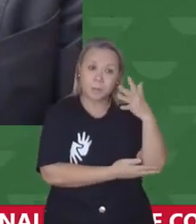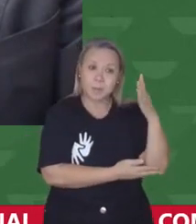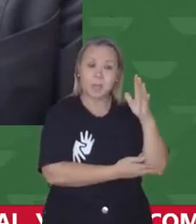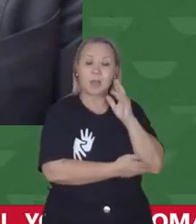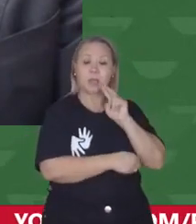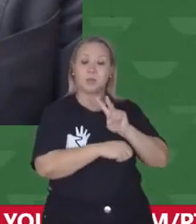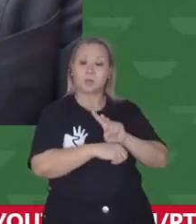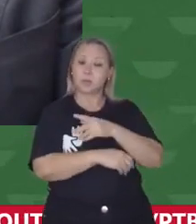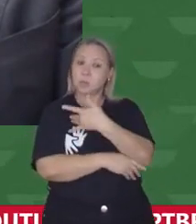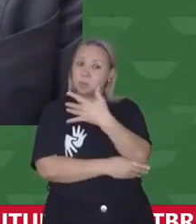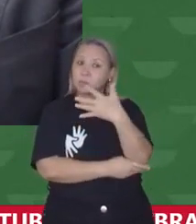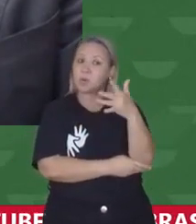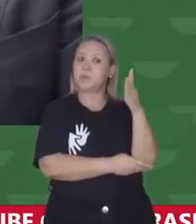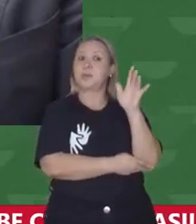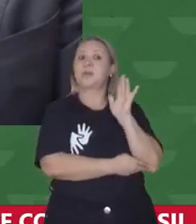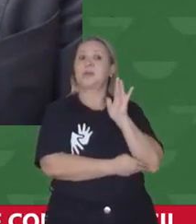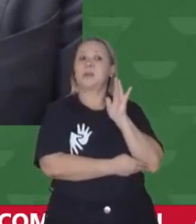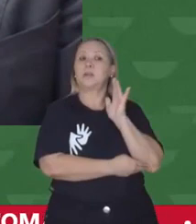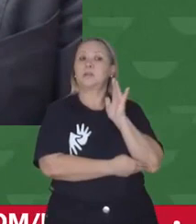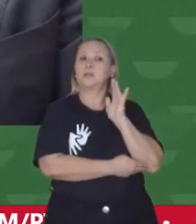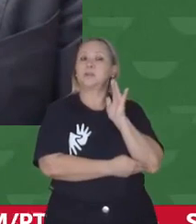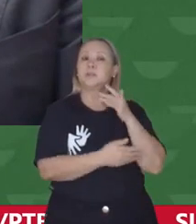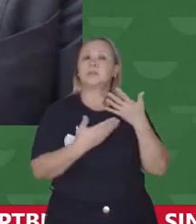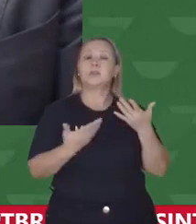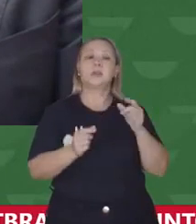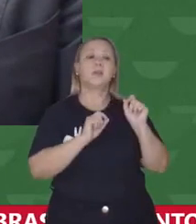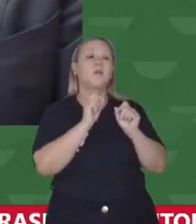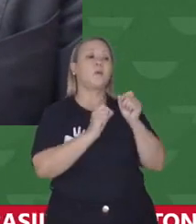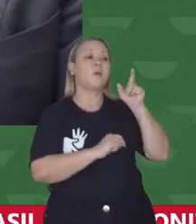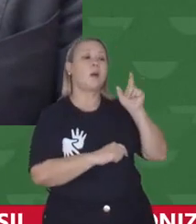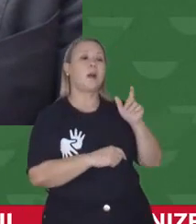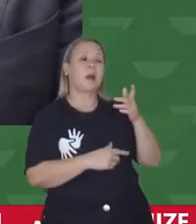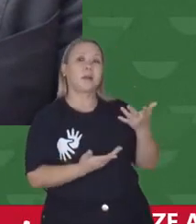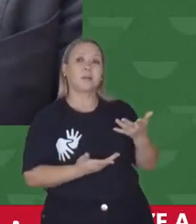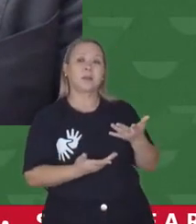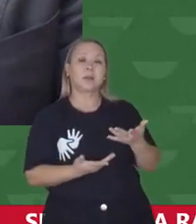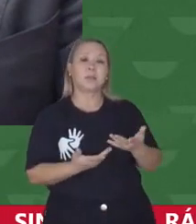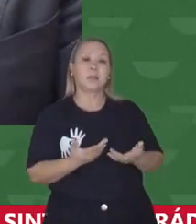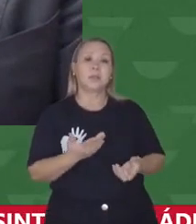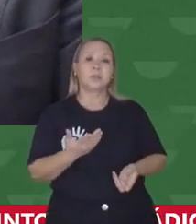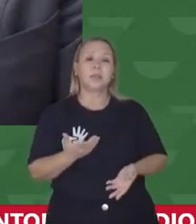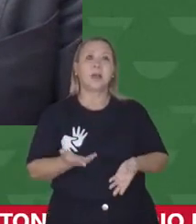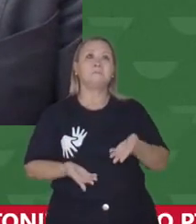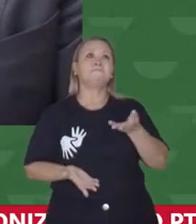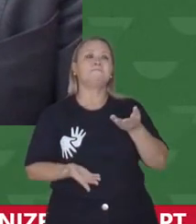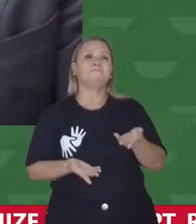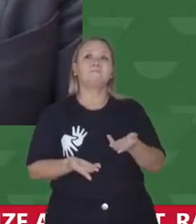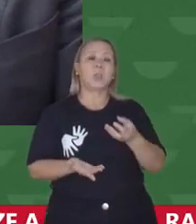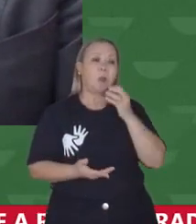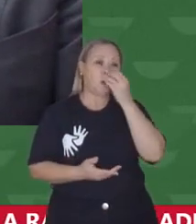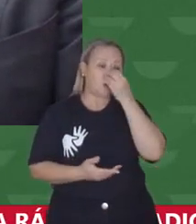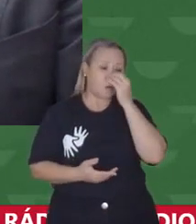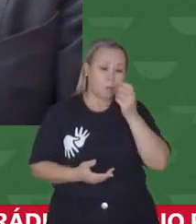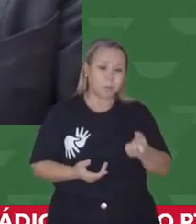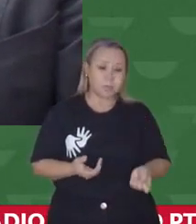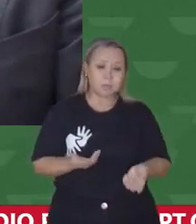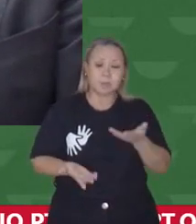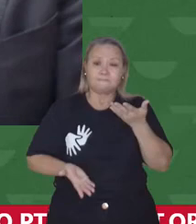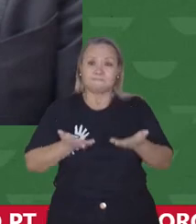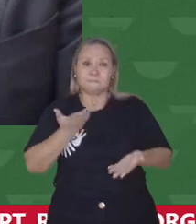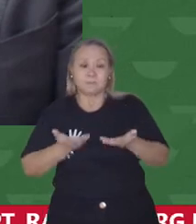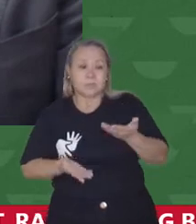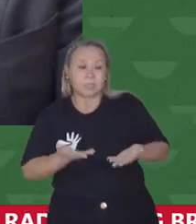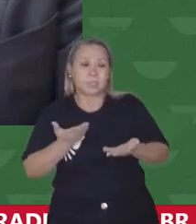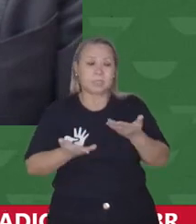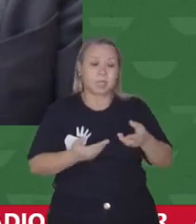Então, você vai ter... É que nem aquele cara malabarista de pratos. Você vai ter que deixar eles girando todos ao mesmo tempo.